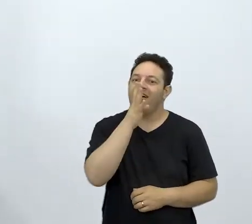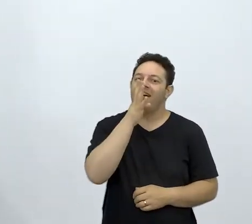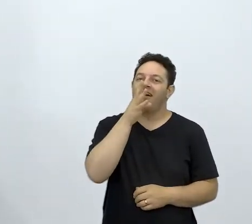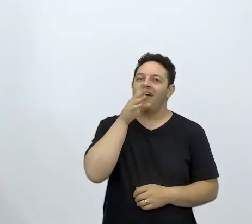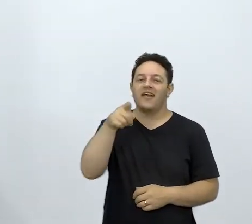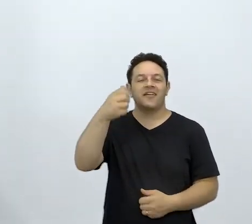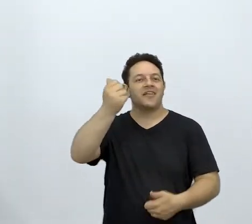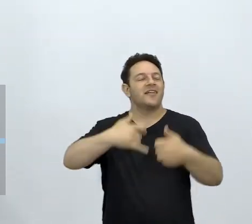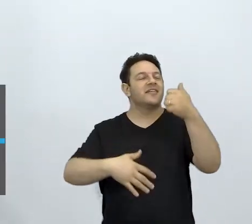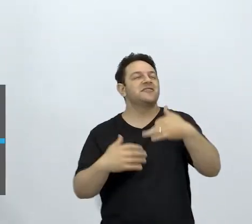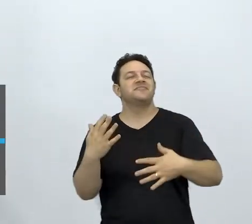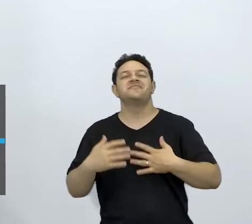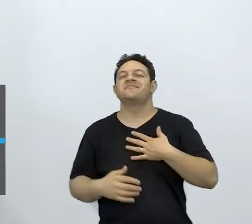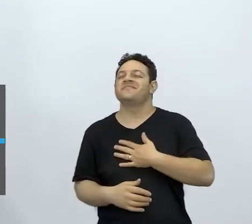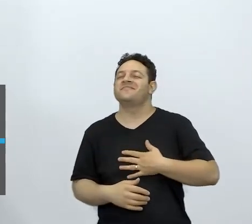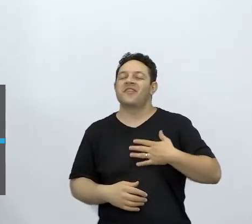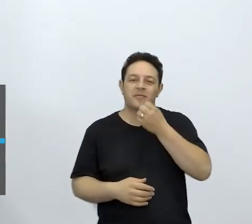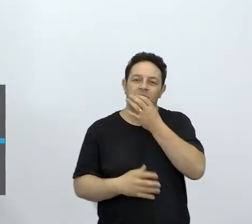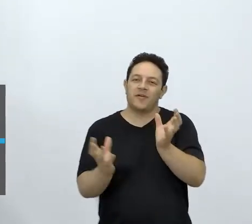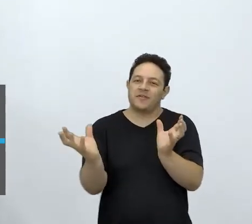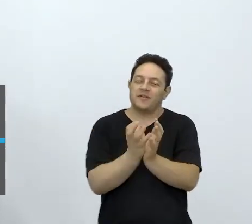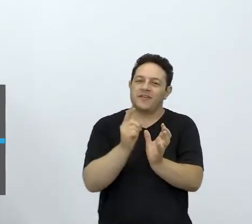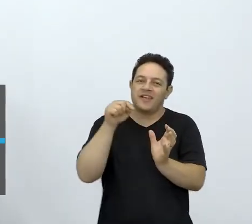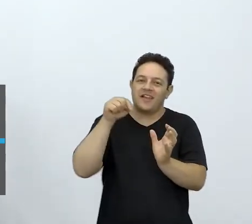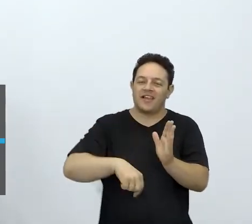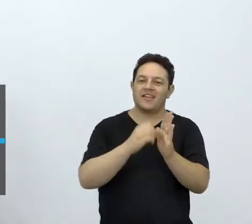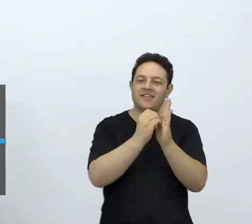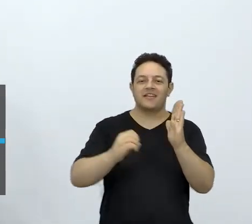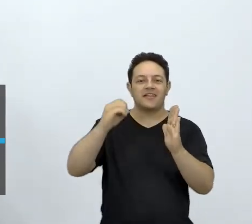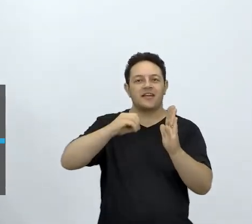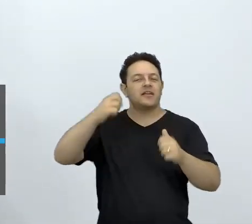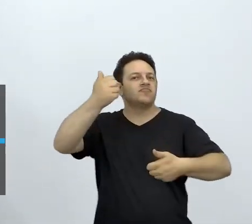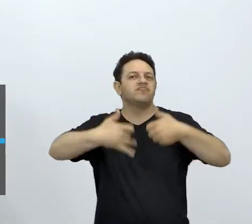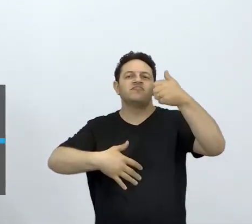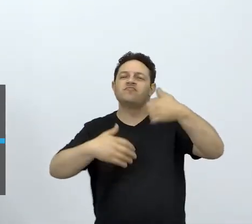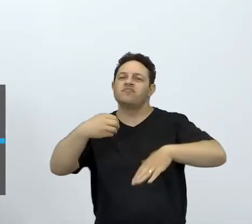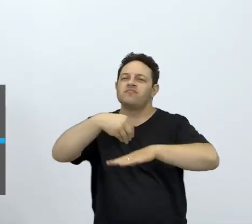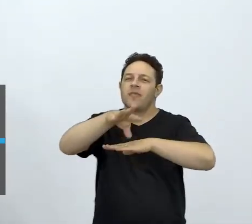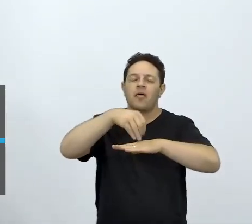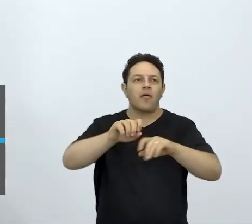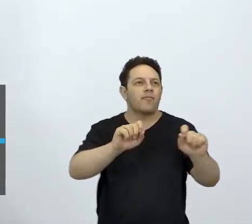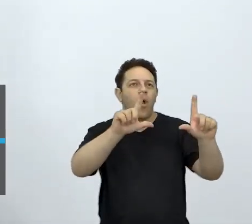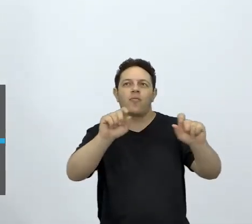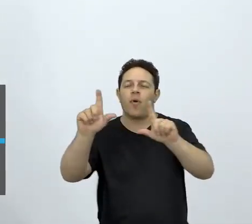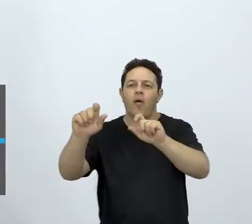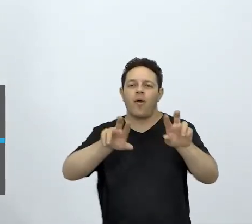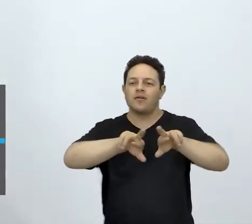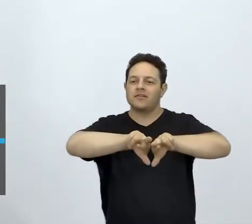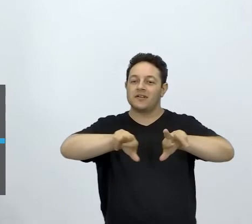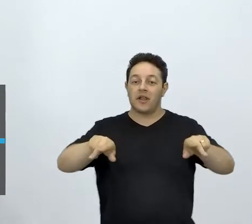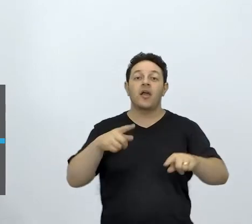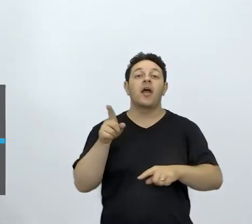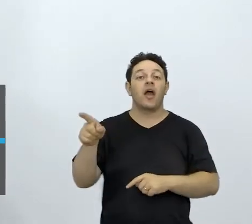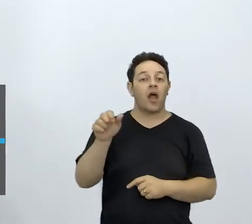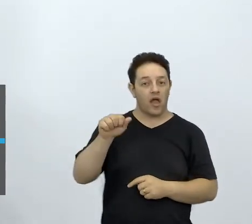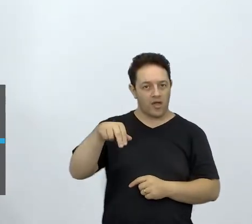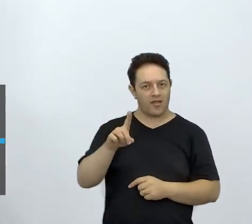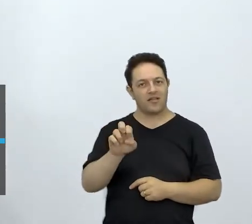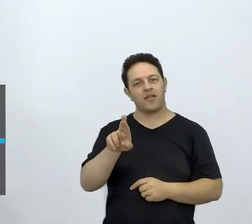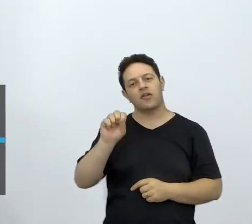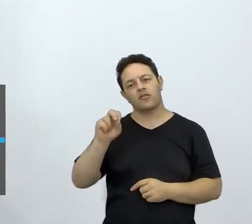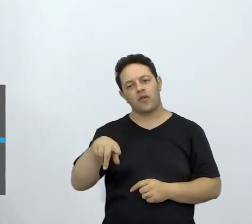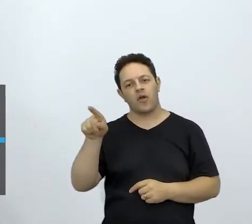uma honra imensa ter ele dentro da equipe do Centro de Mídias e colaborando, né, com tantas imagens, porque o Anderson, ele é um